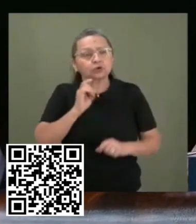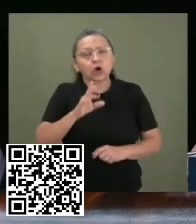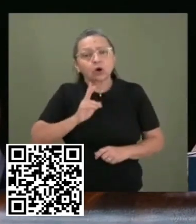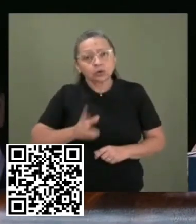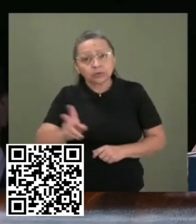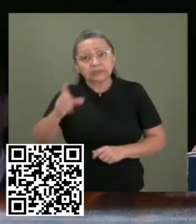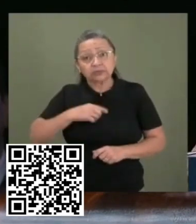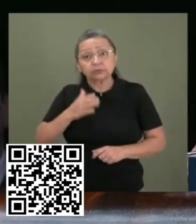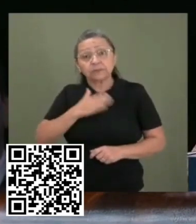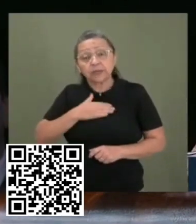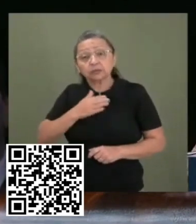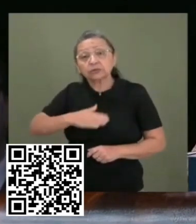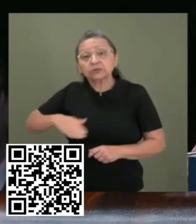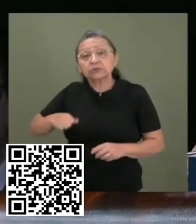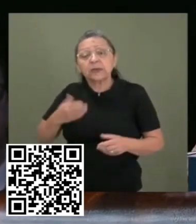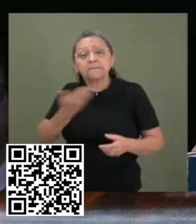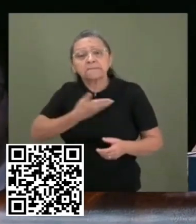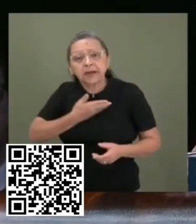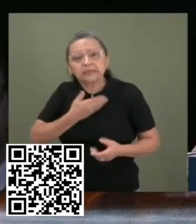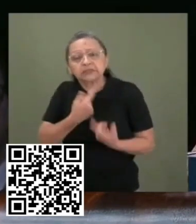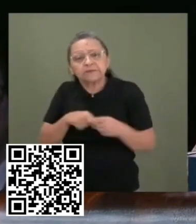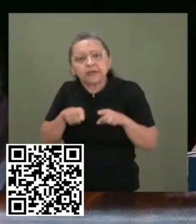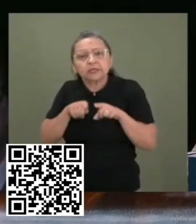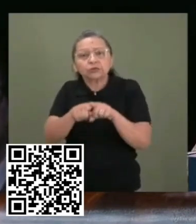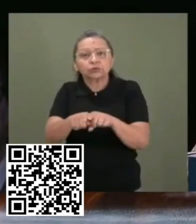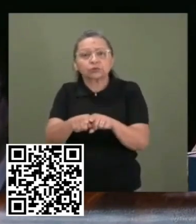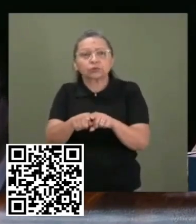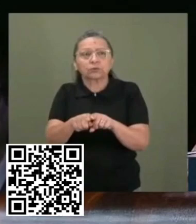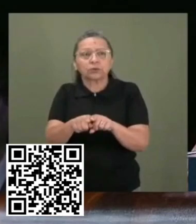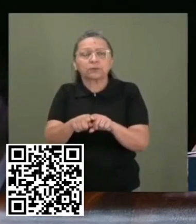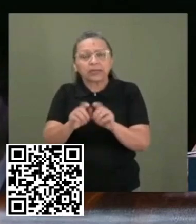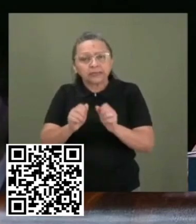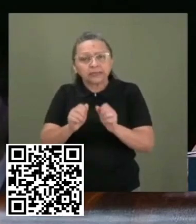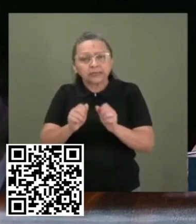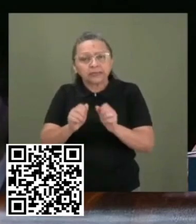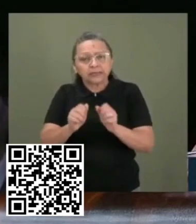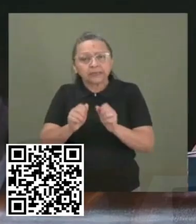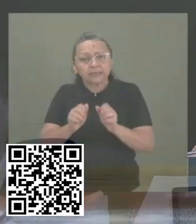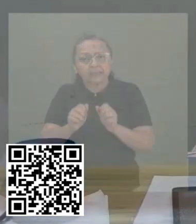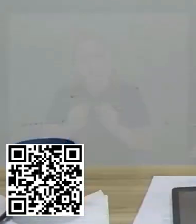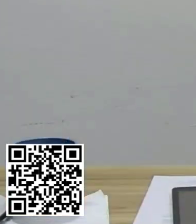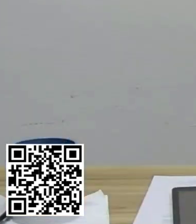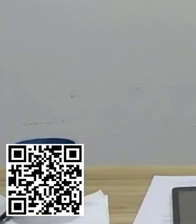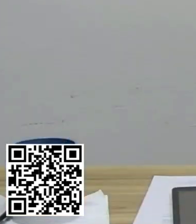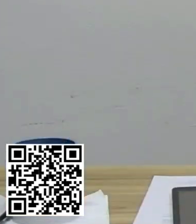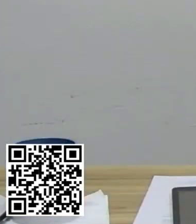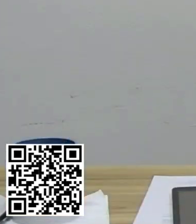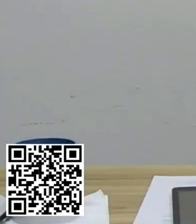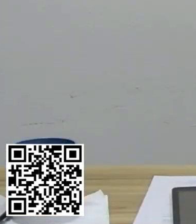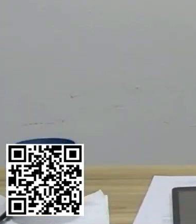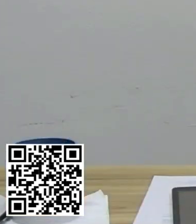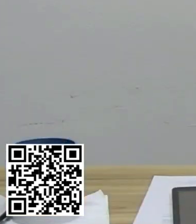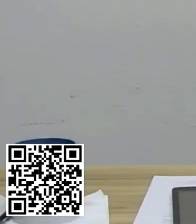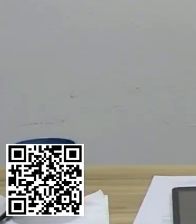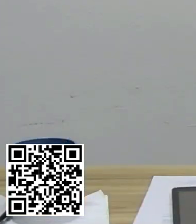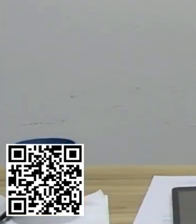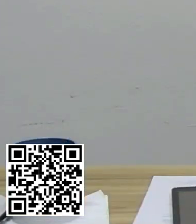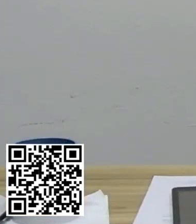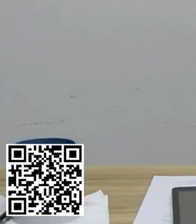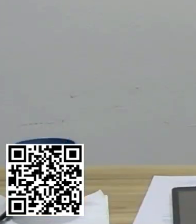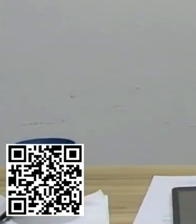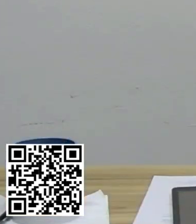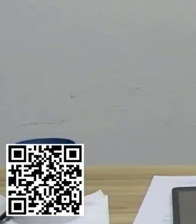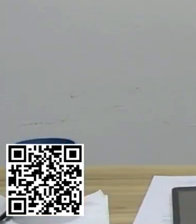se os meus pares estiverem ombreados comigo para seguir em frente. Bom, o senador Marcos Duval